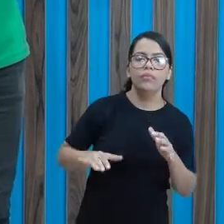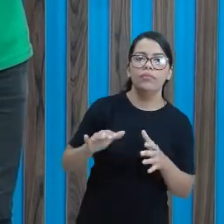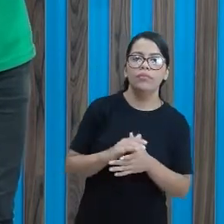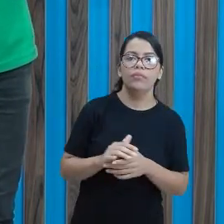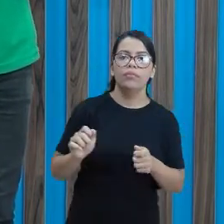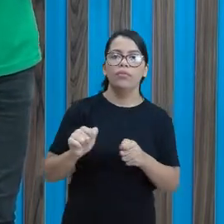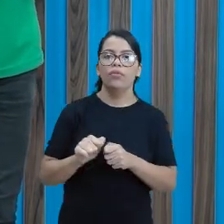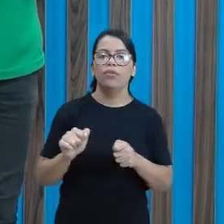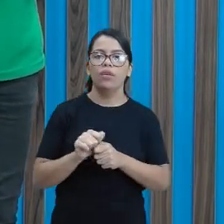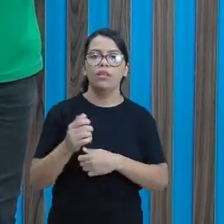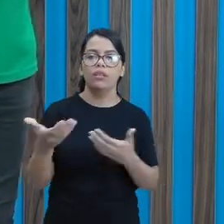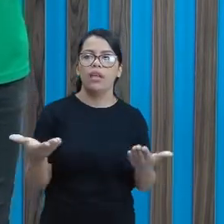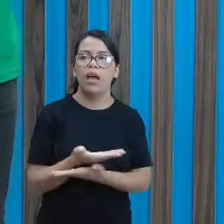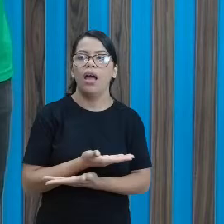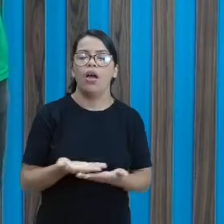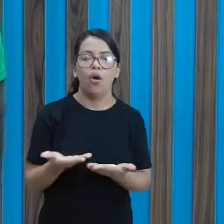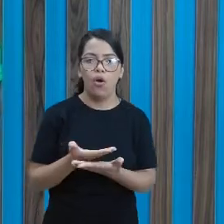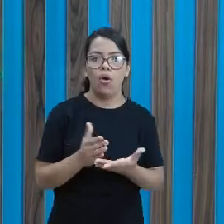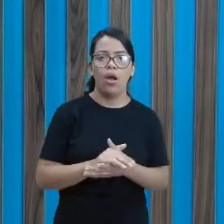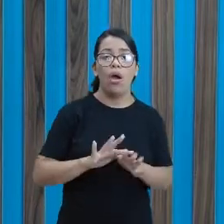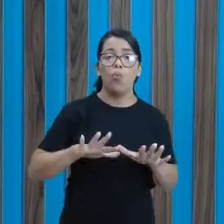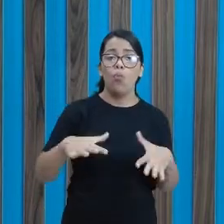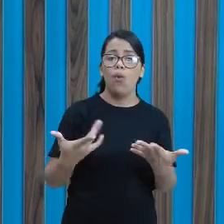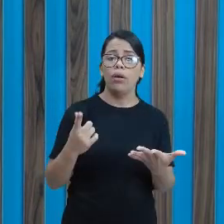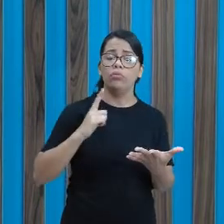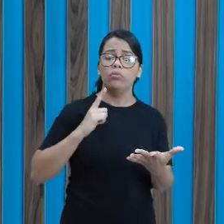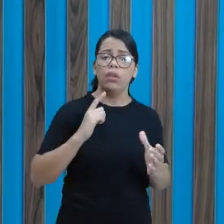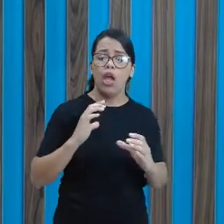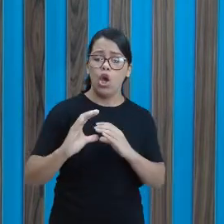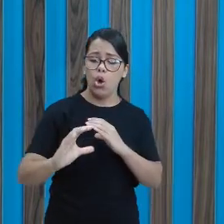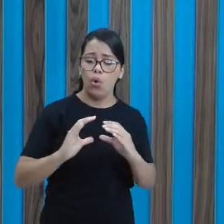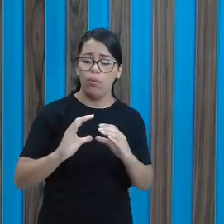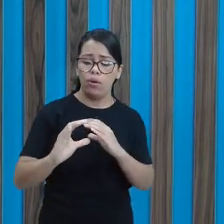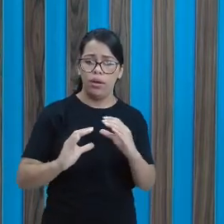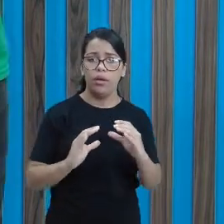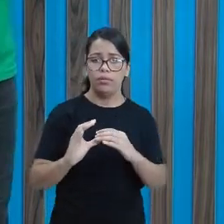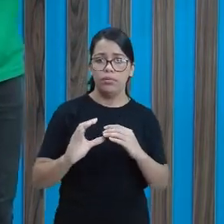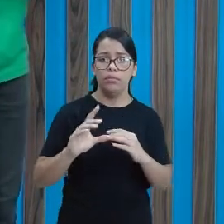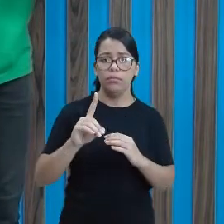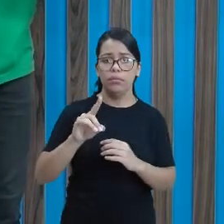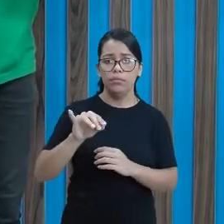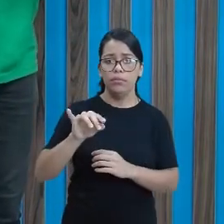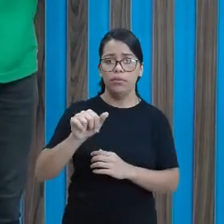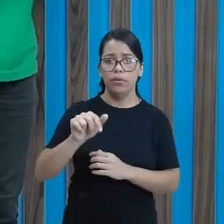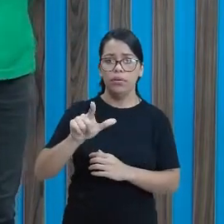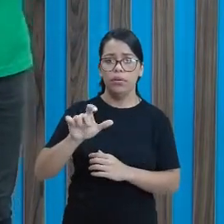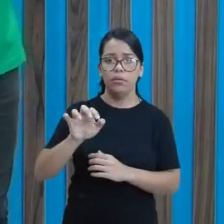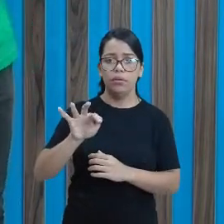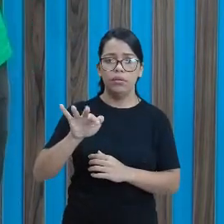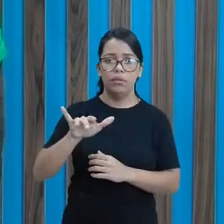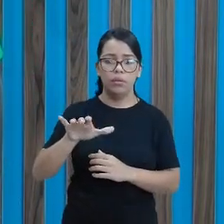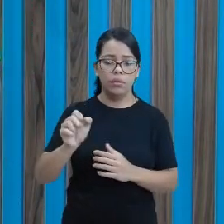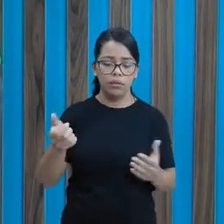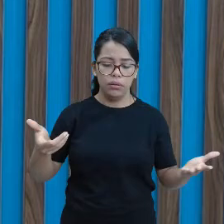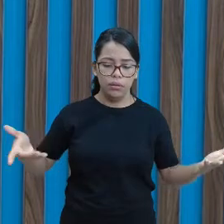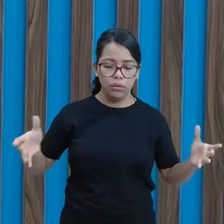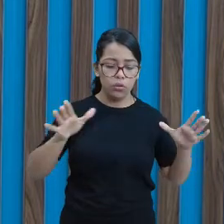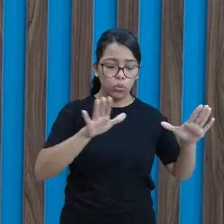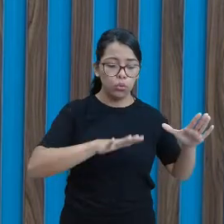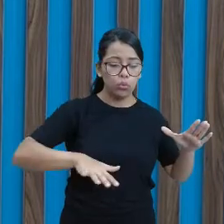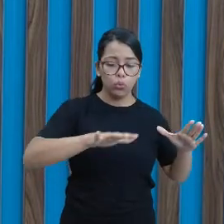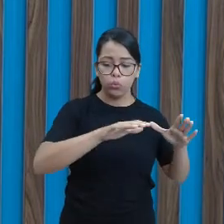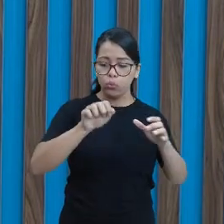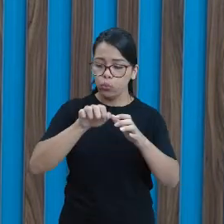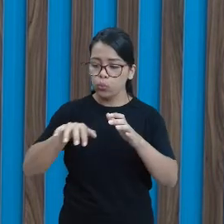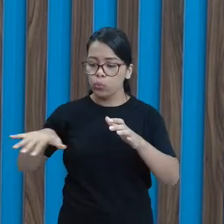uma razão. Olha, quando eu tenho uma comunicação dialética entre um território e outro, entre um espaço e